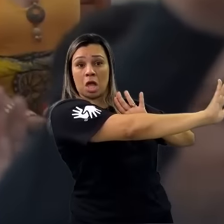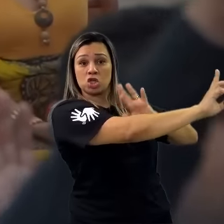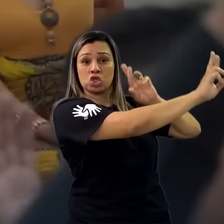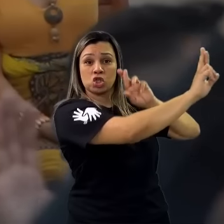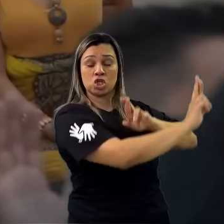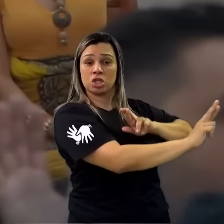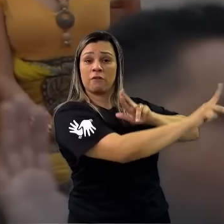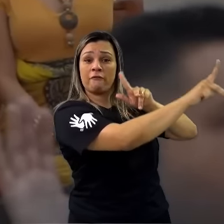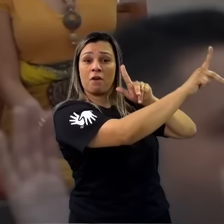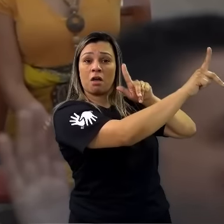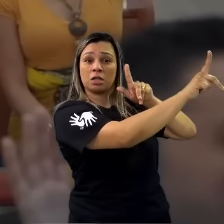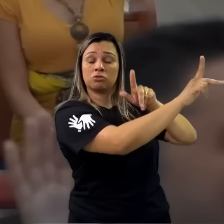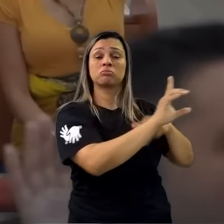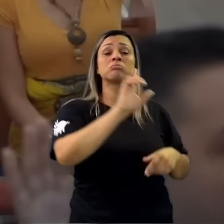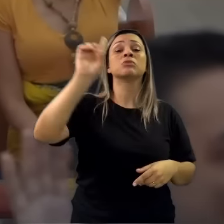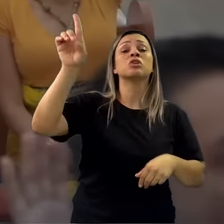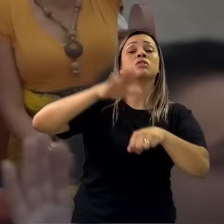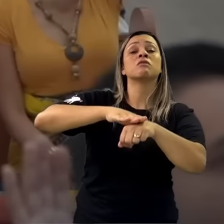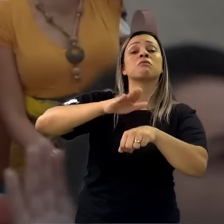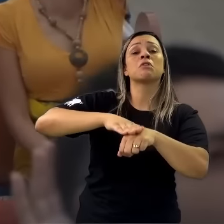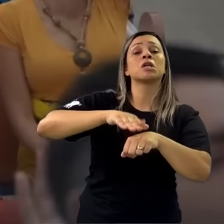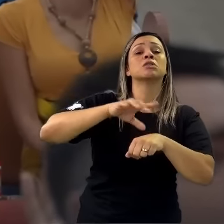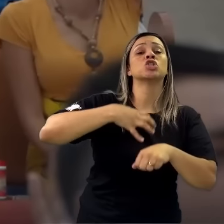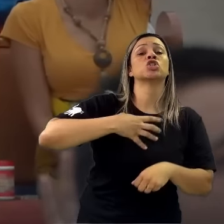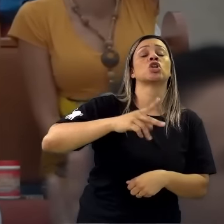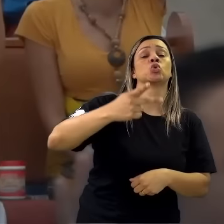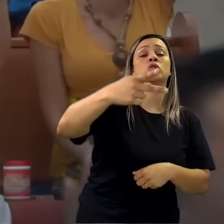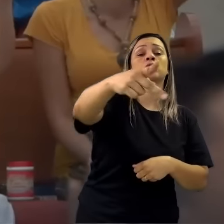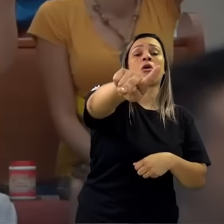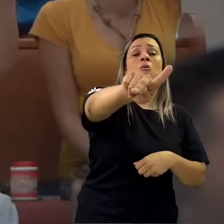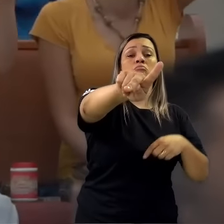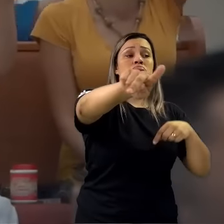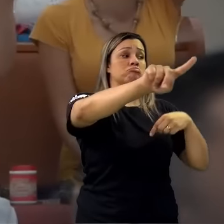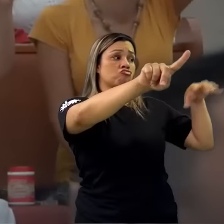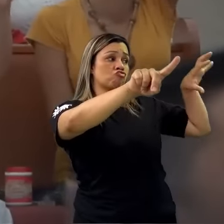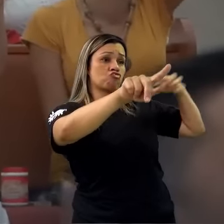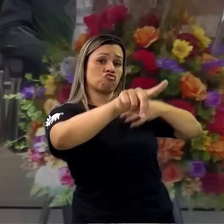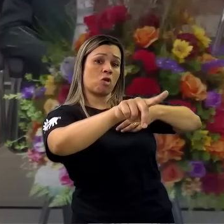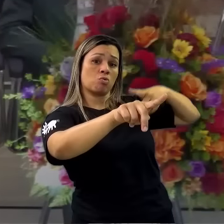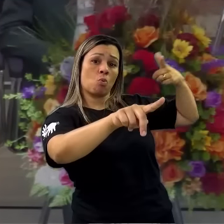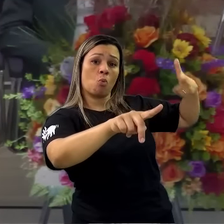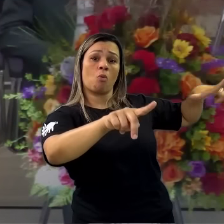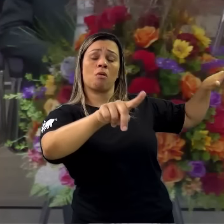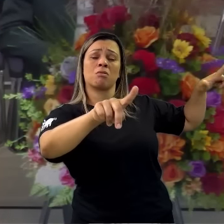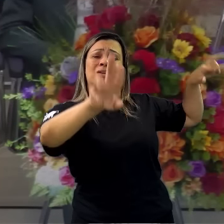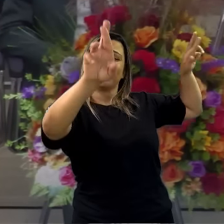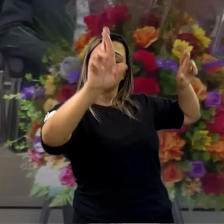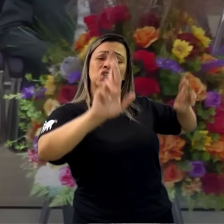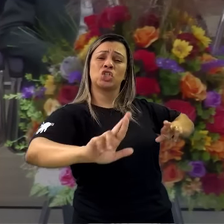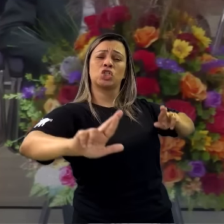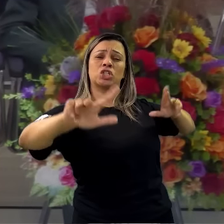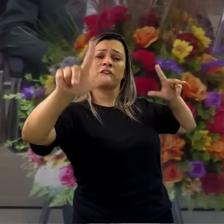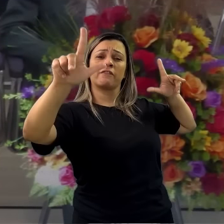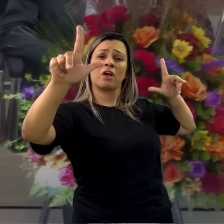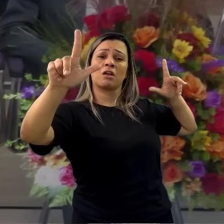porção que Deus te deu você vai chegar onde Deus te prometeu você pode dar um glória por esta palavra